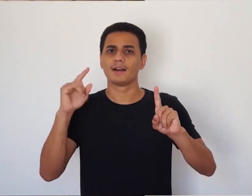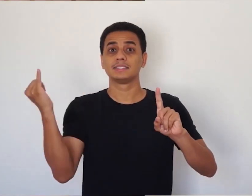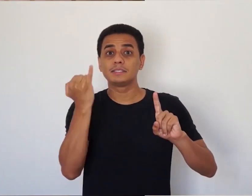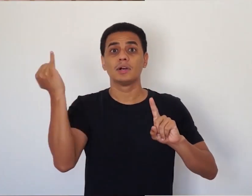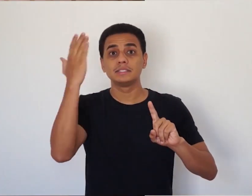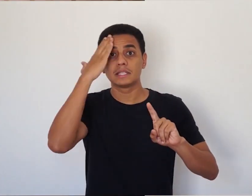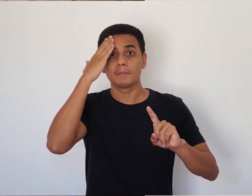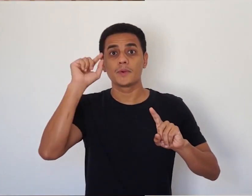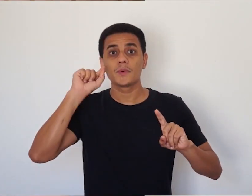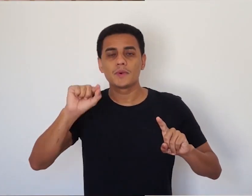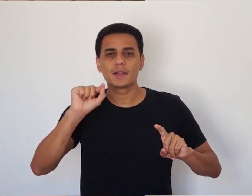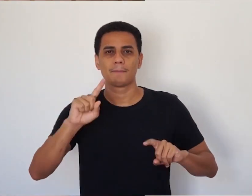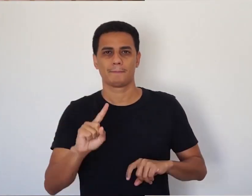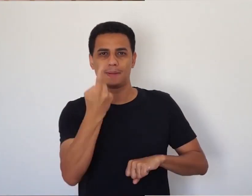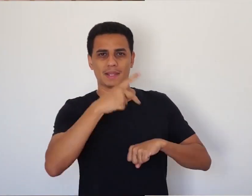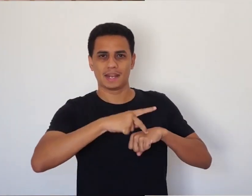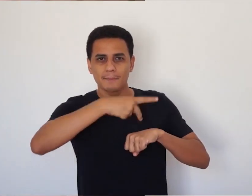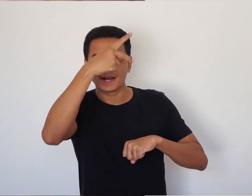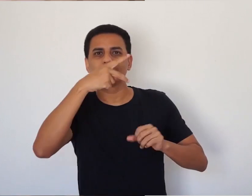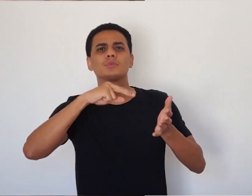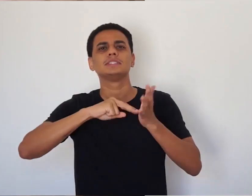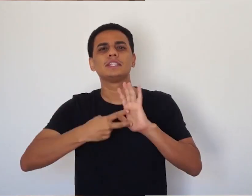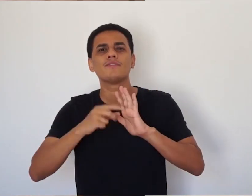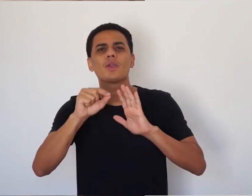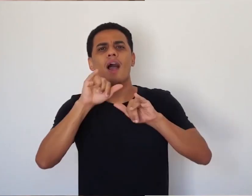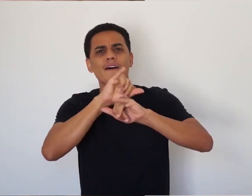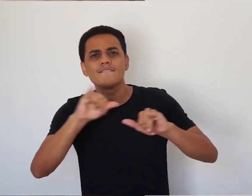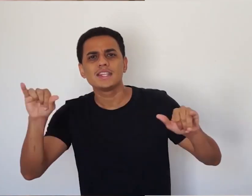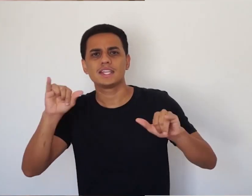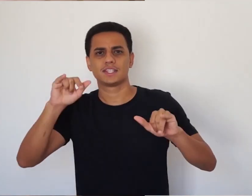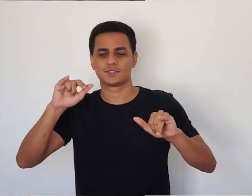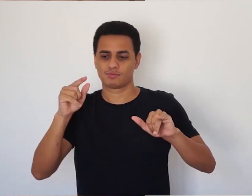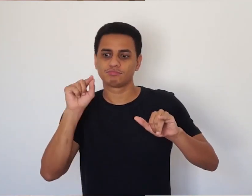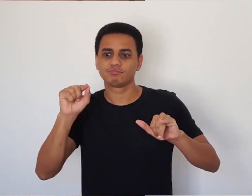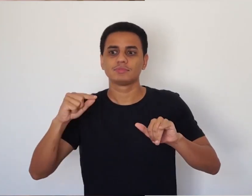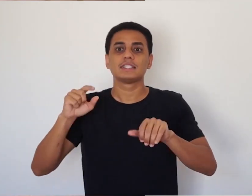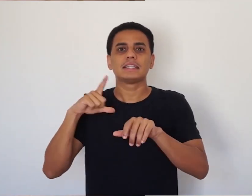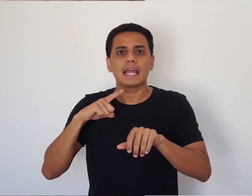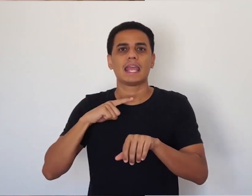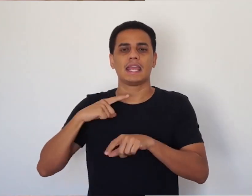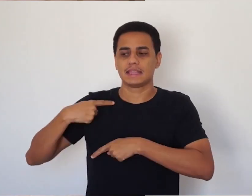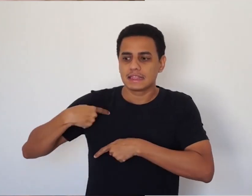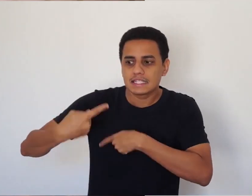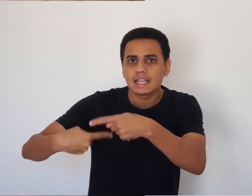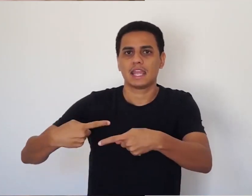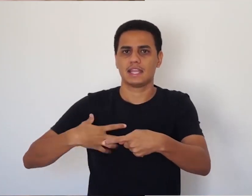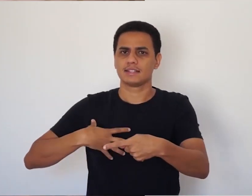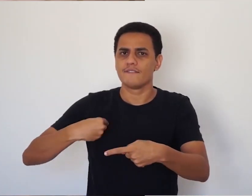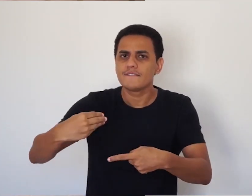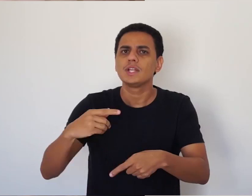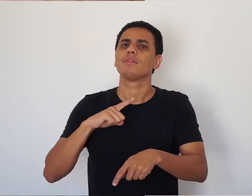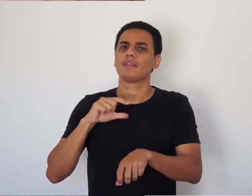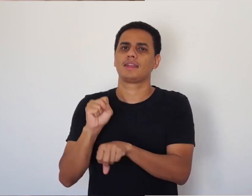essa cerimônia da primeira Páscoa era uma mensagem de esperança aos nossos filhos, às